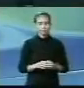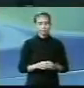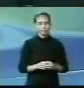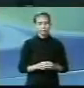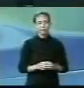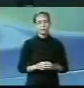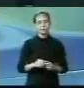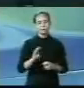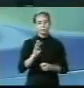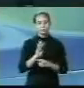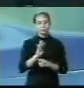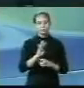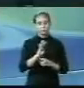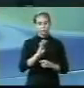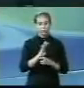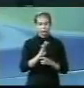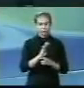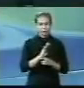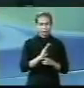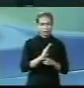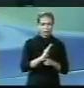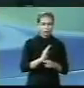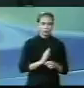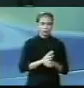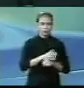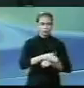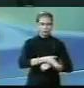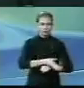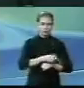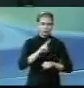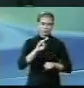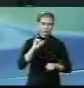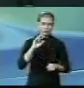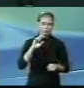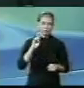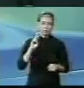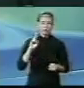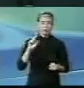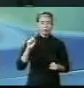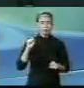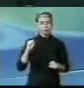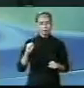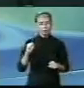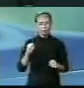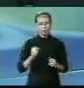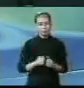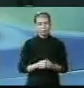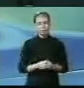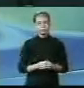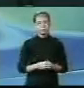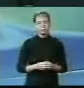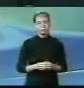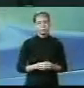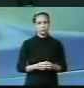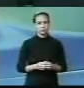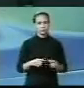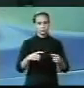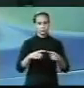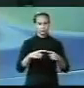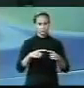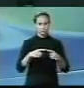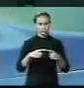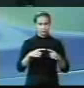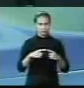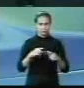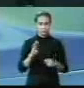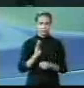vírus, certo? Também pode ser impedida, pode ser auxiliada isso utilizando um firewall. Os tipos de firewall existentes